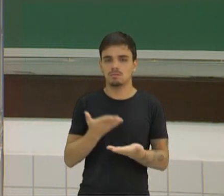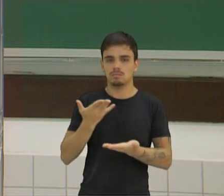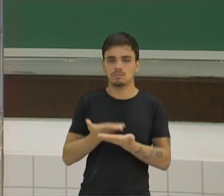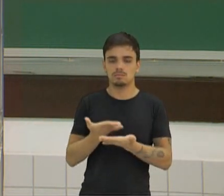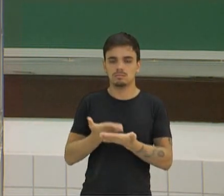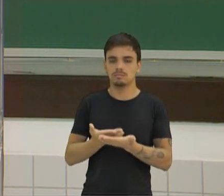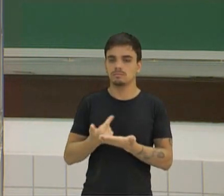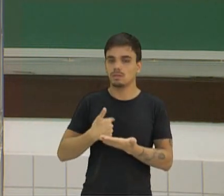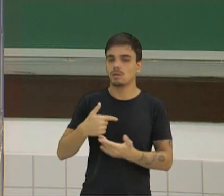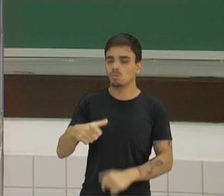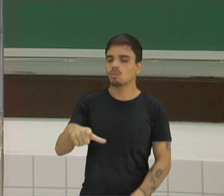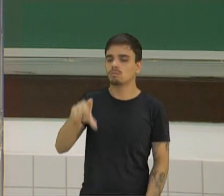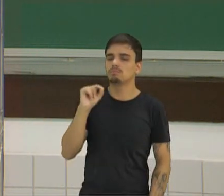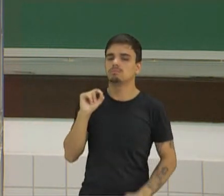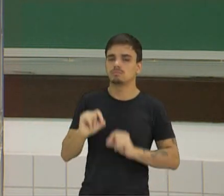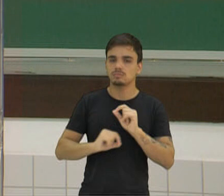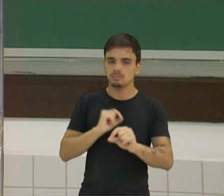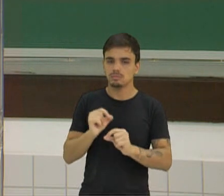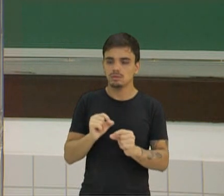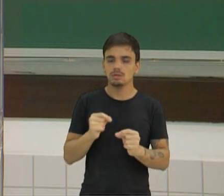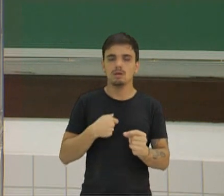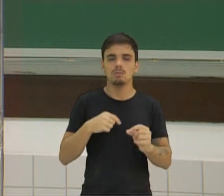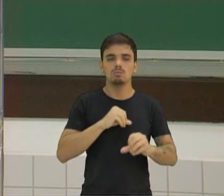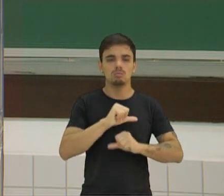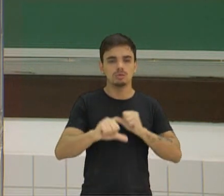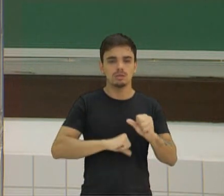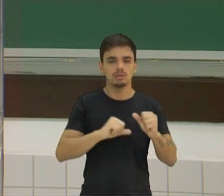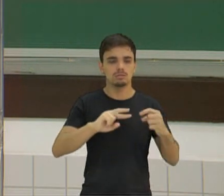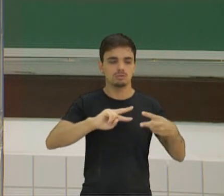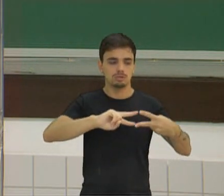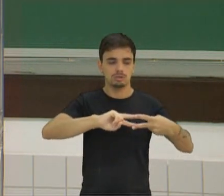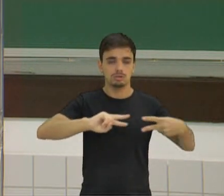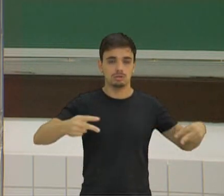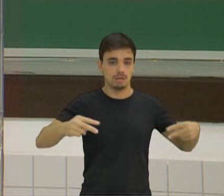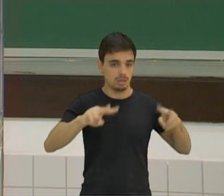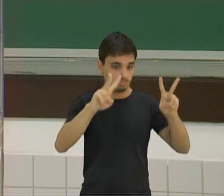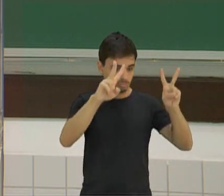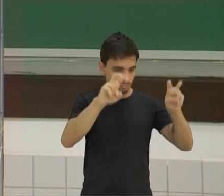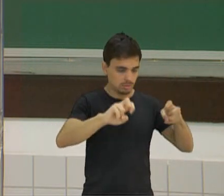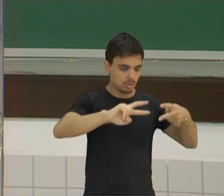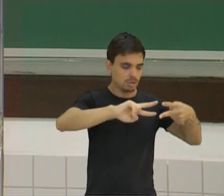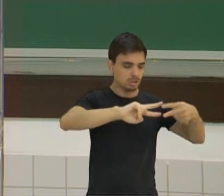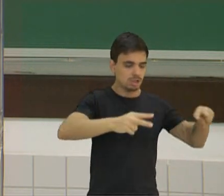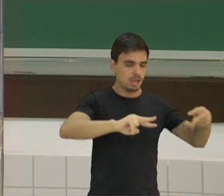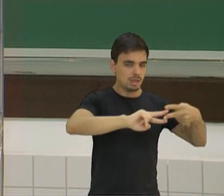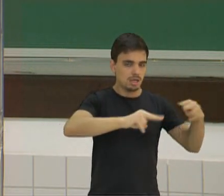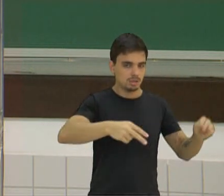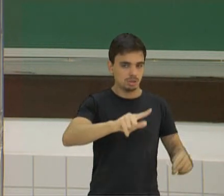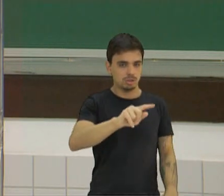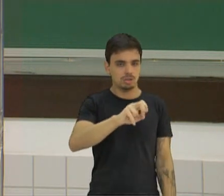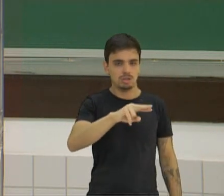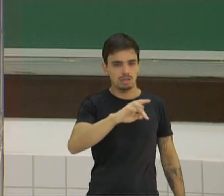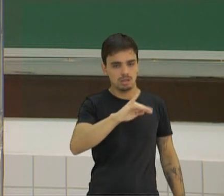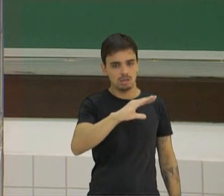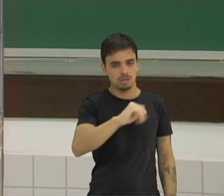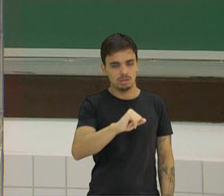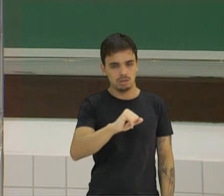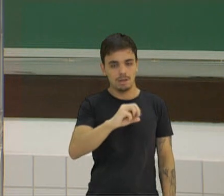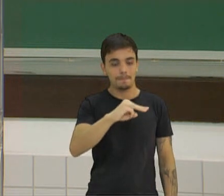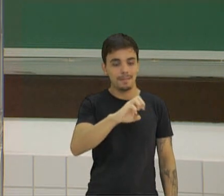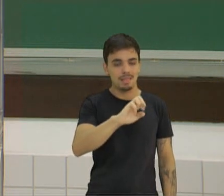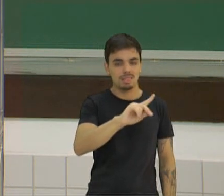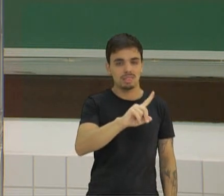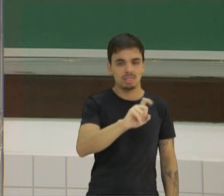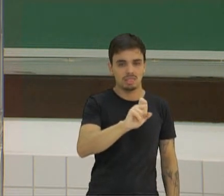hoje eu pretendo Jair saindo da genética entre aspas daquela genética que nós chamamos de genética